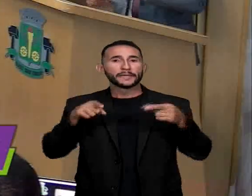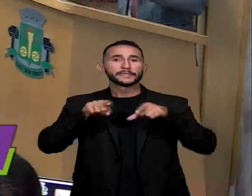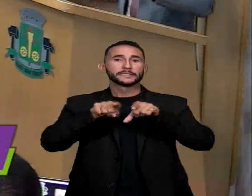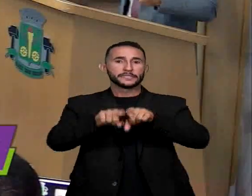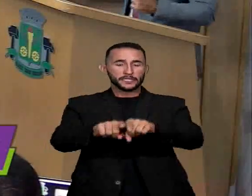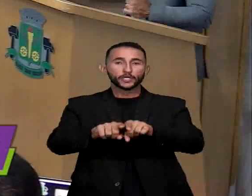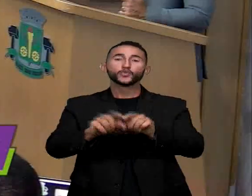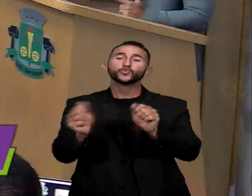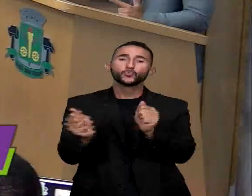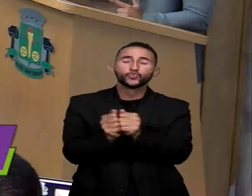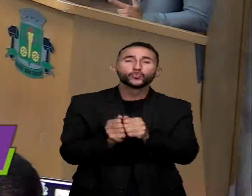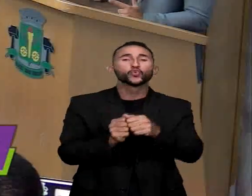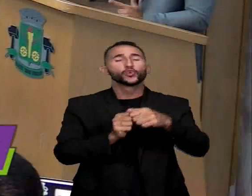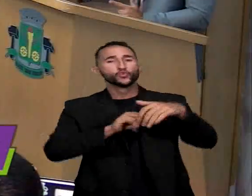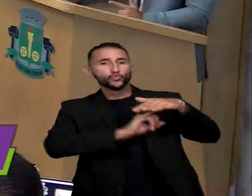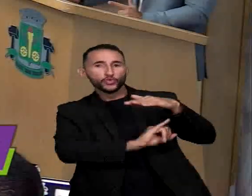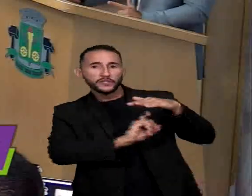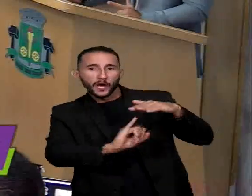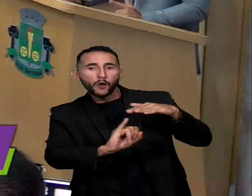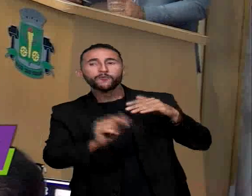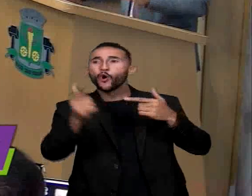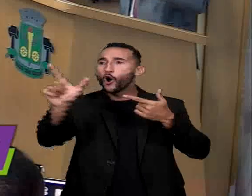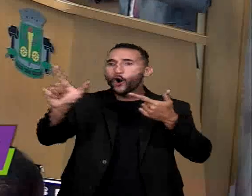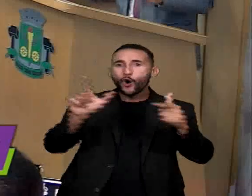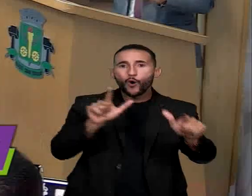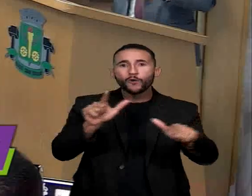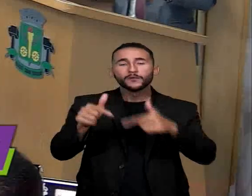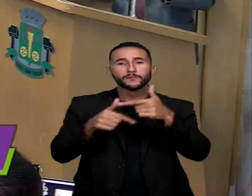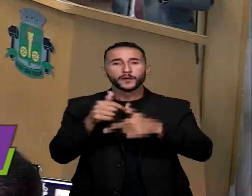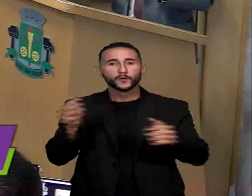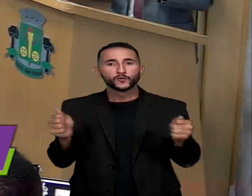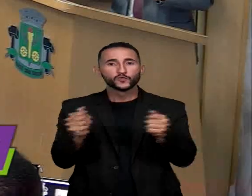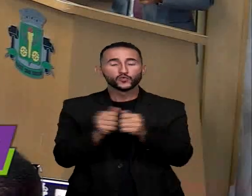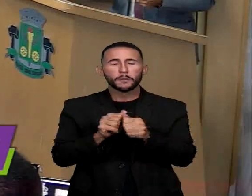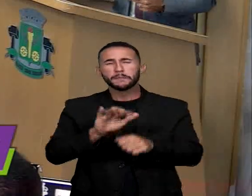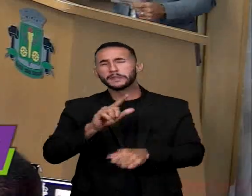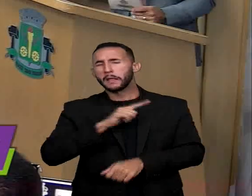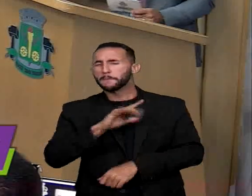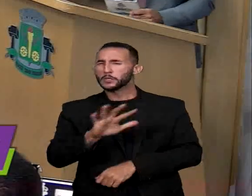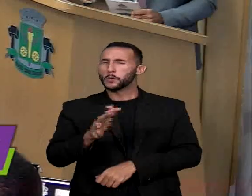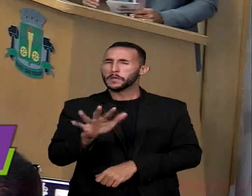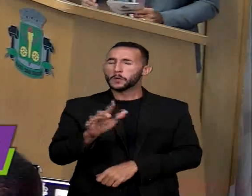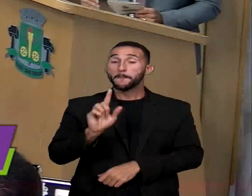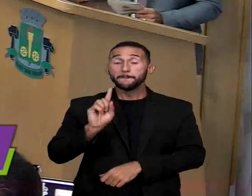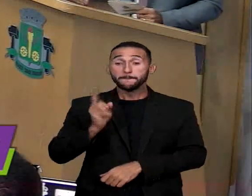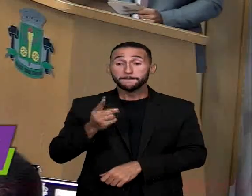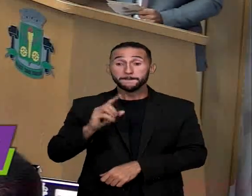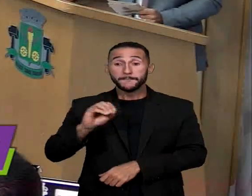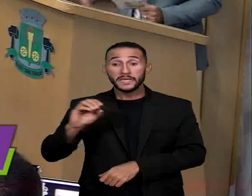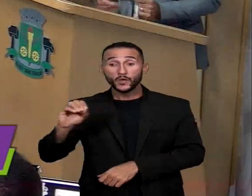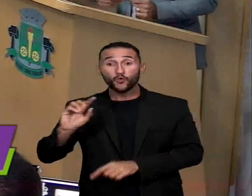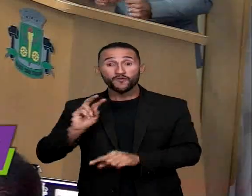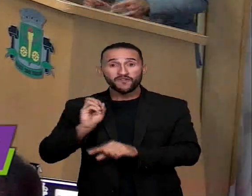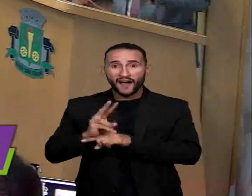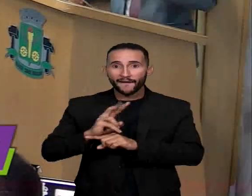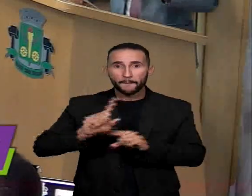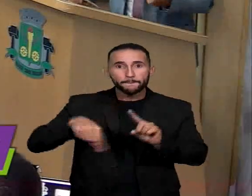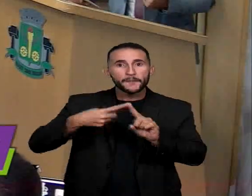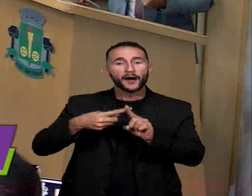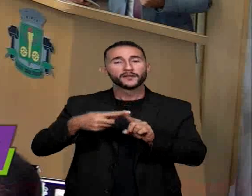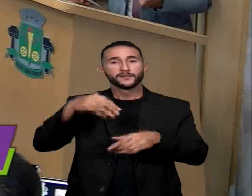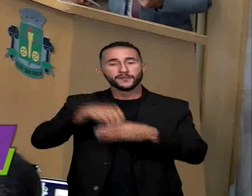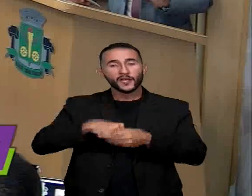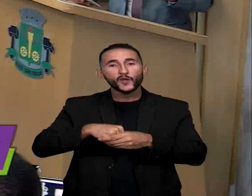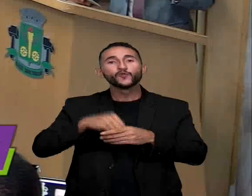as oscs e a gente tem mais ou menos aí umas 1000 vagas excedentes dentro da